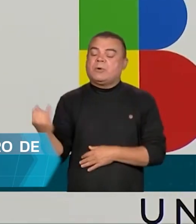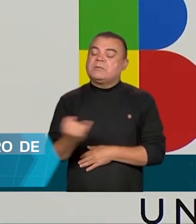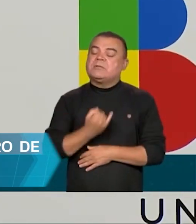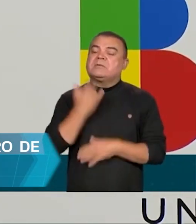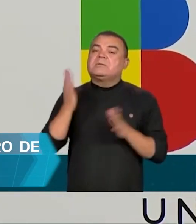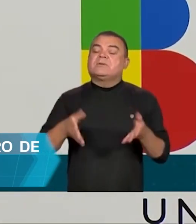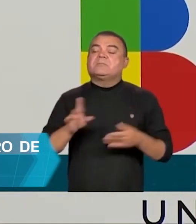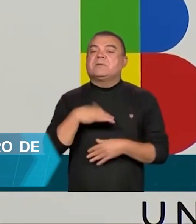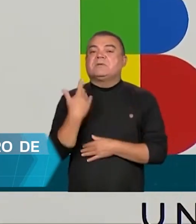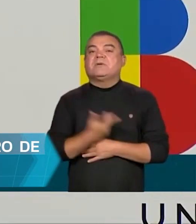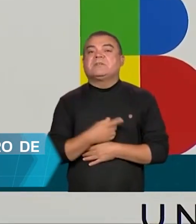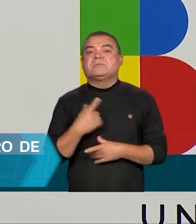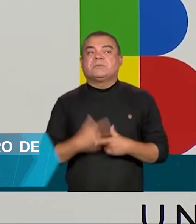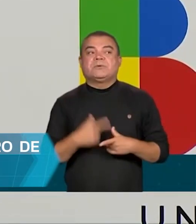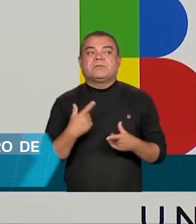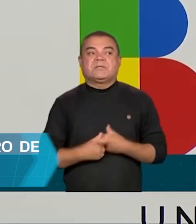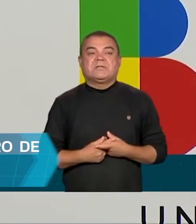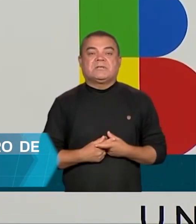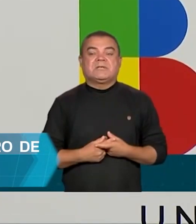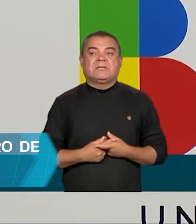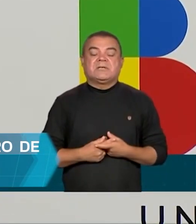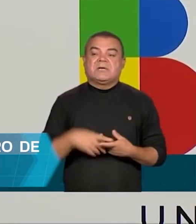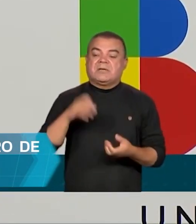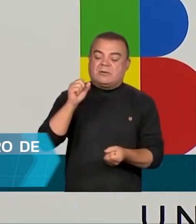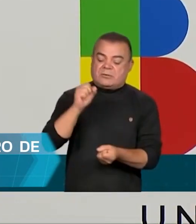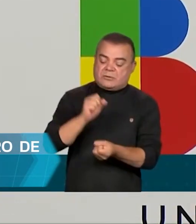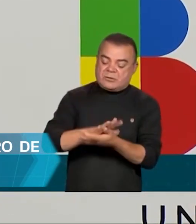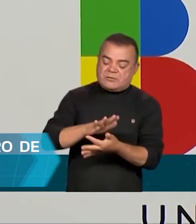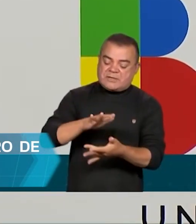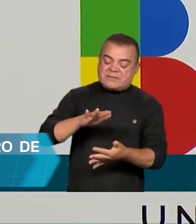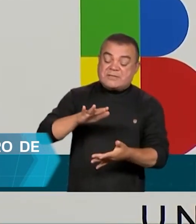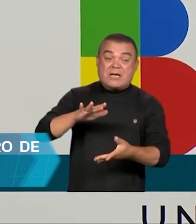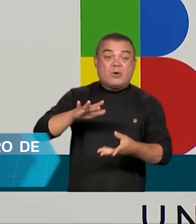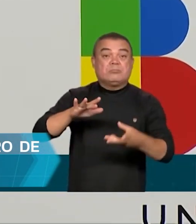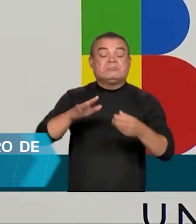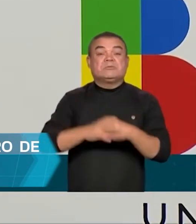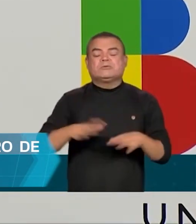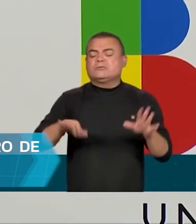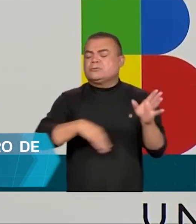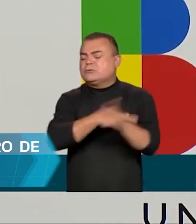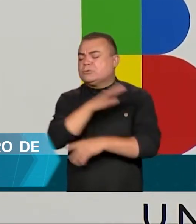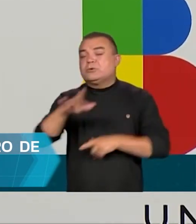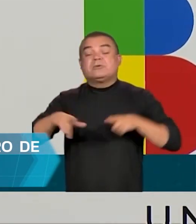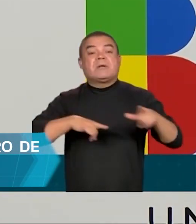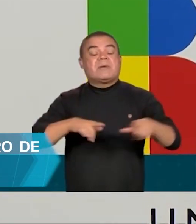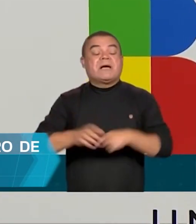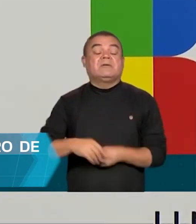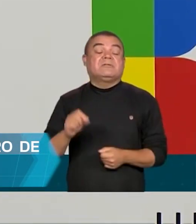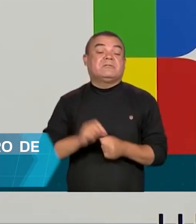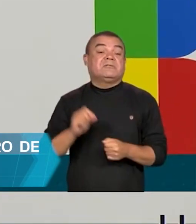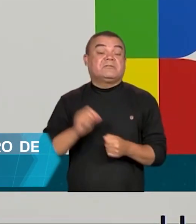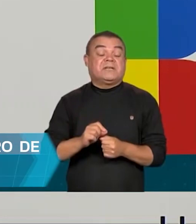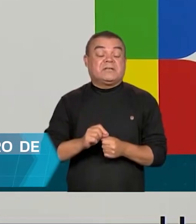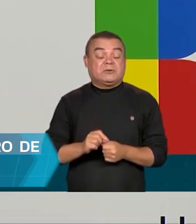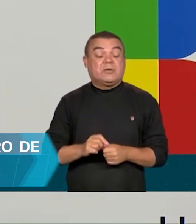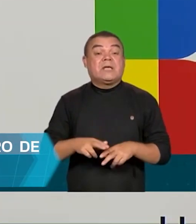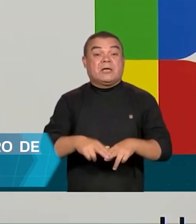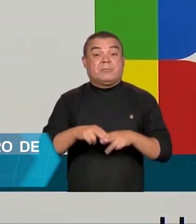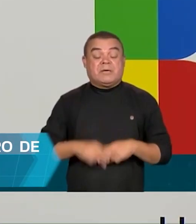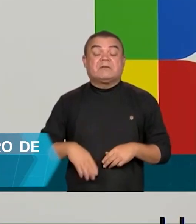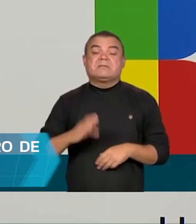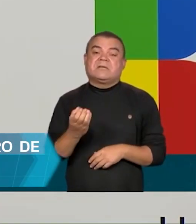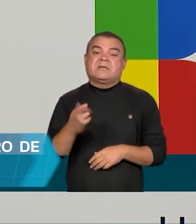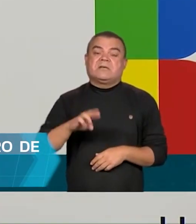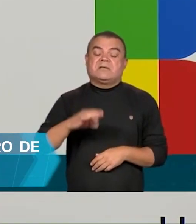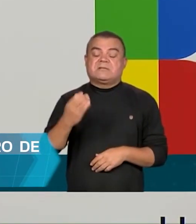projeto. Porque exatamente a glorificação de todo um trabalho que vem sendo feito através do CRC desde os